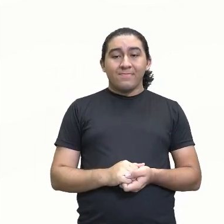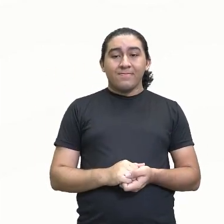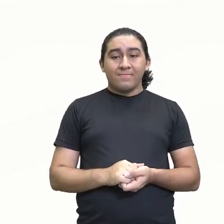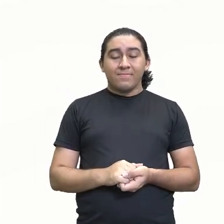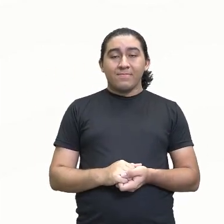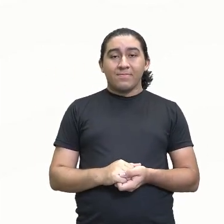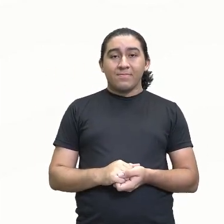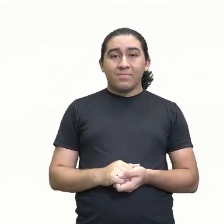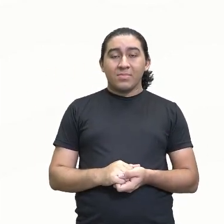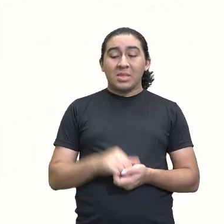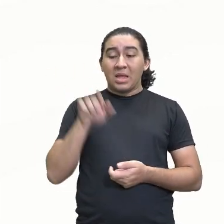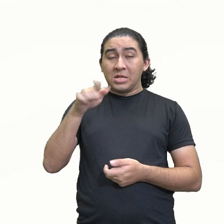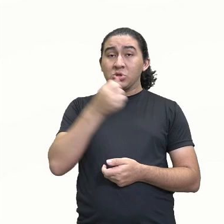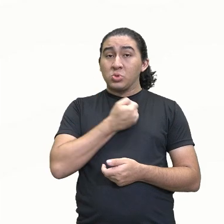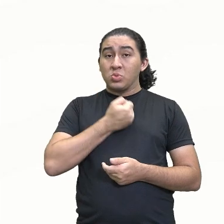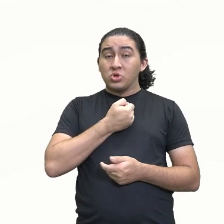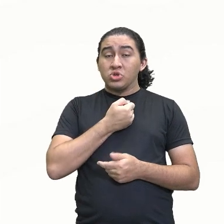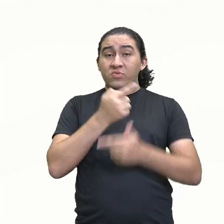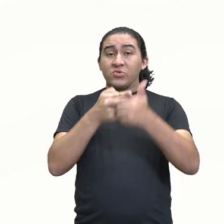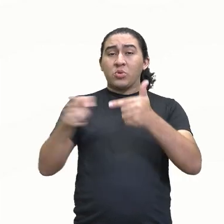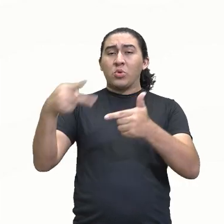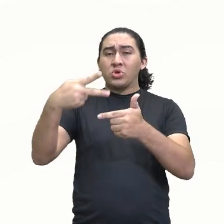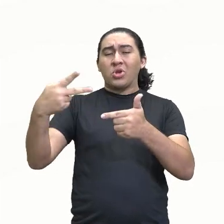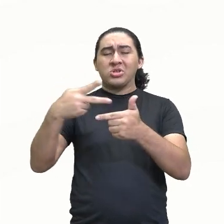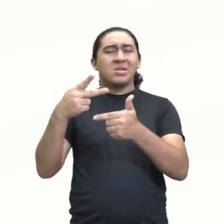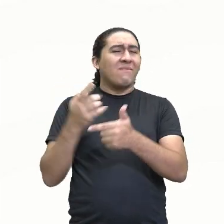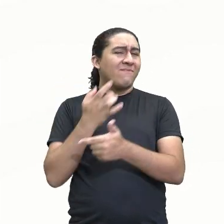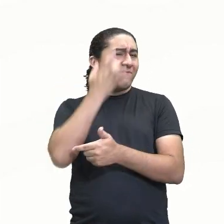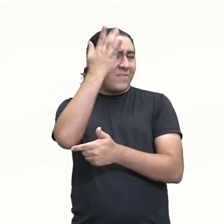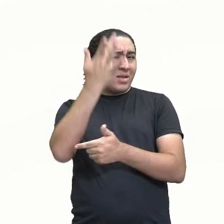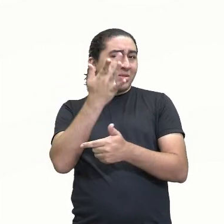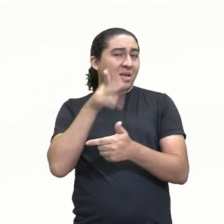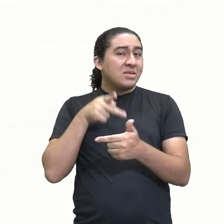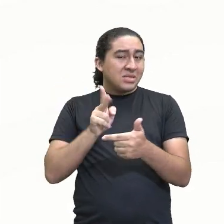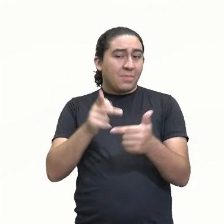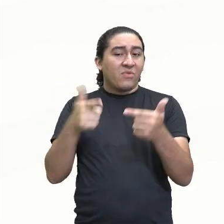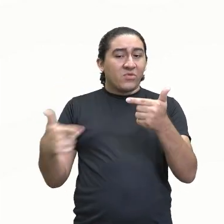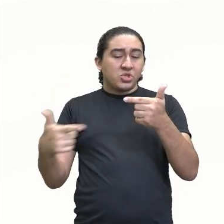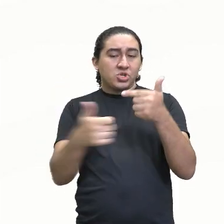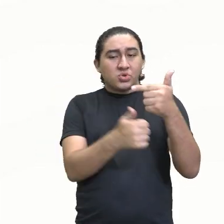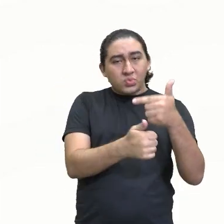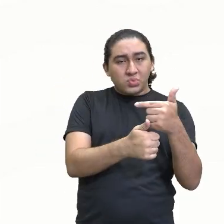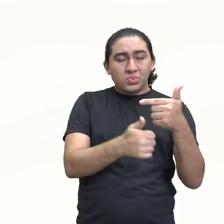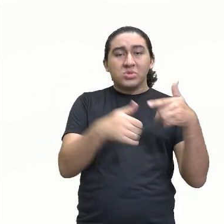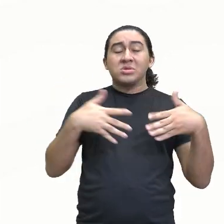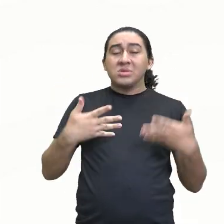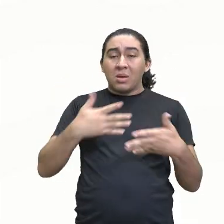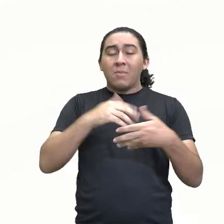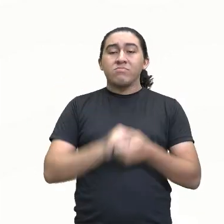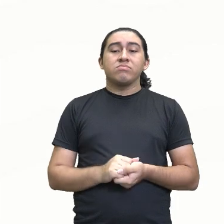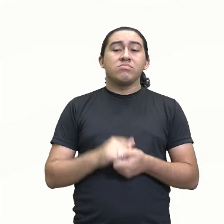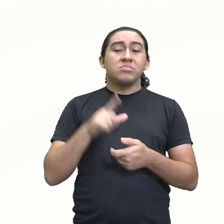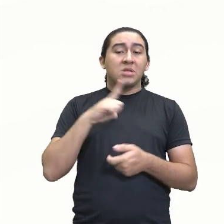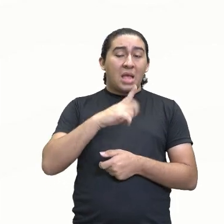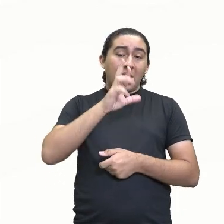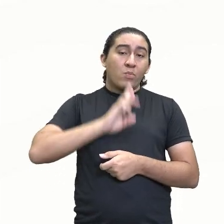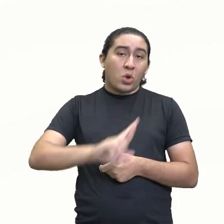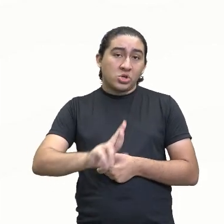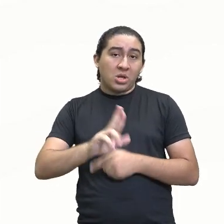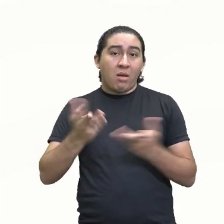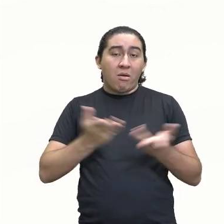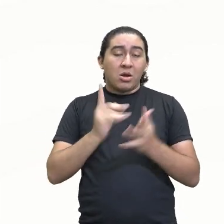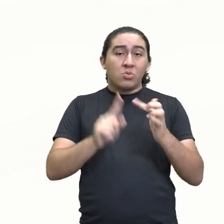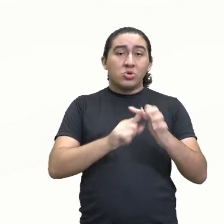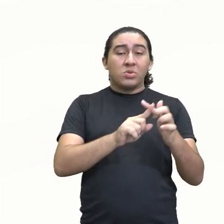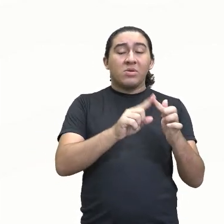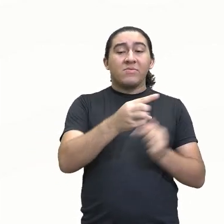242 dividido por 2 é quanto? Ah, professor, é fácil, vai ser 121. Então, você pega esse resultado e multiplica